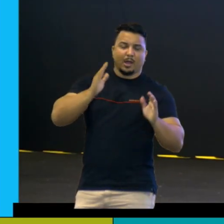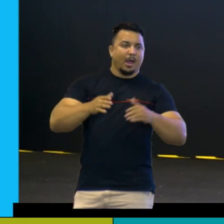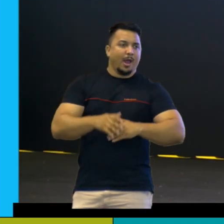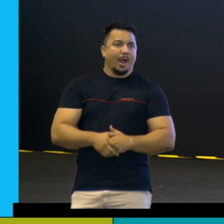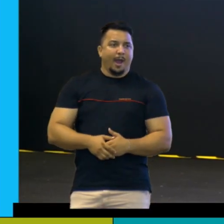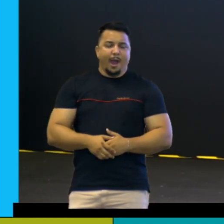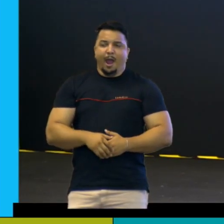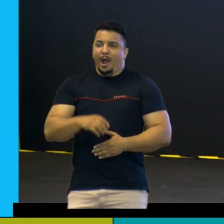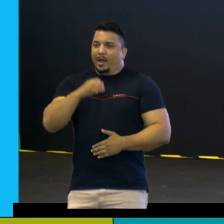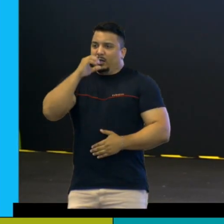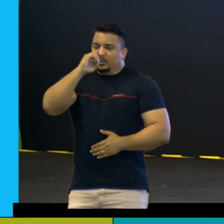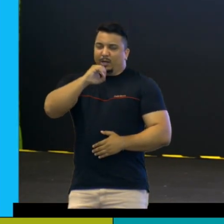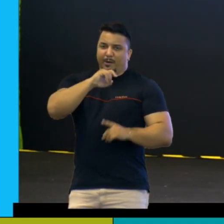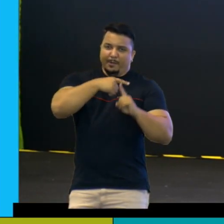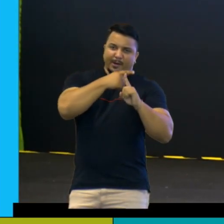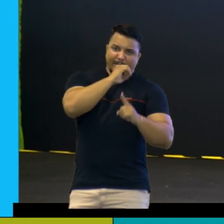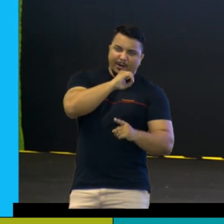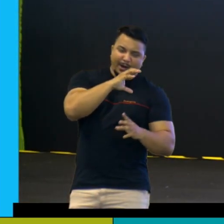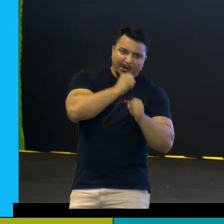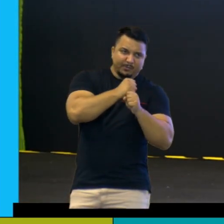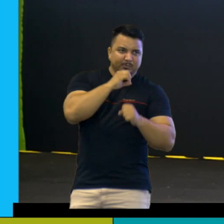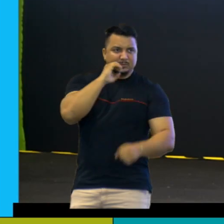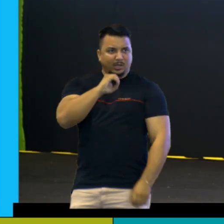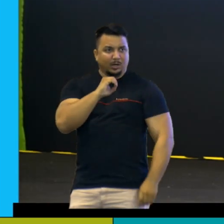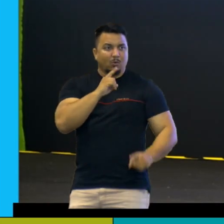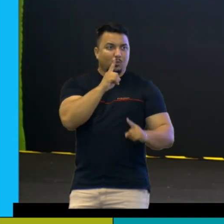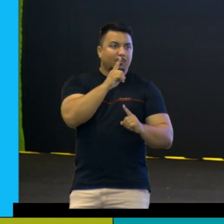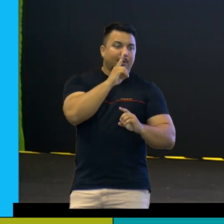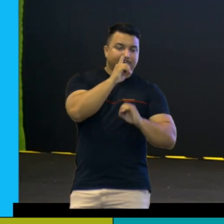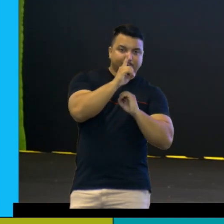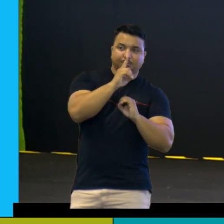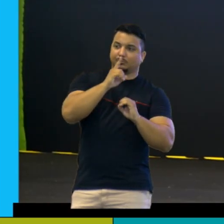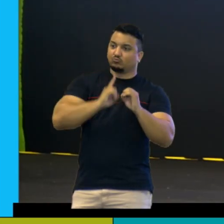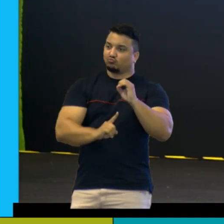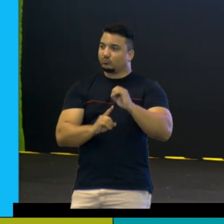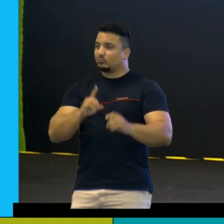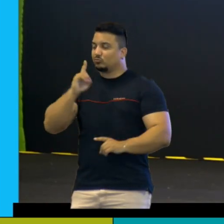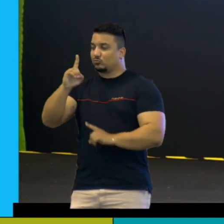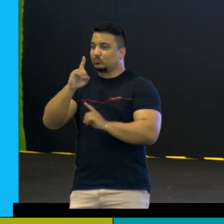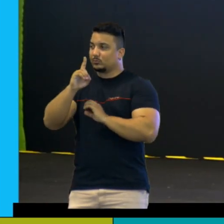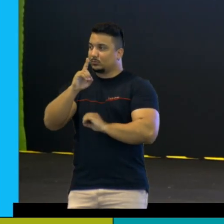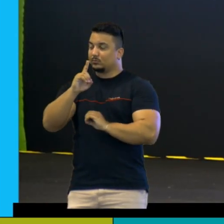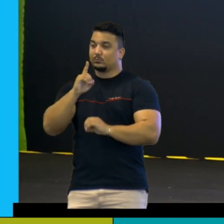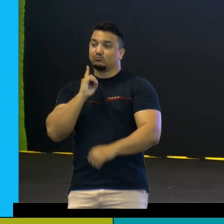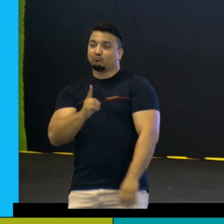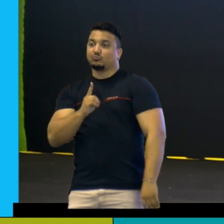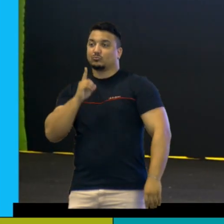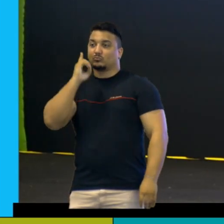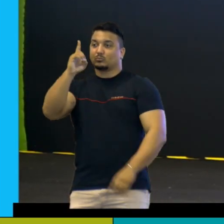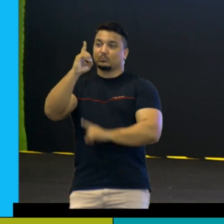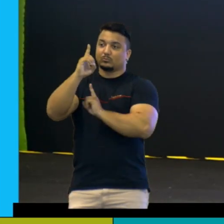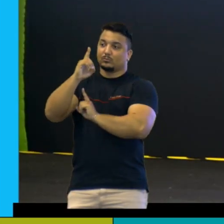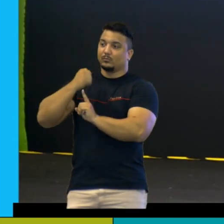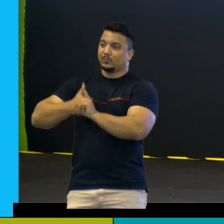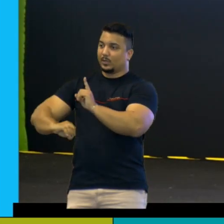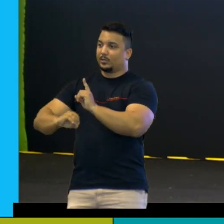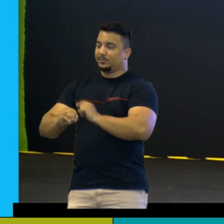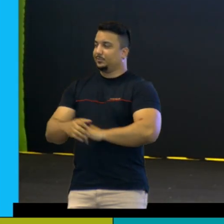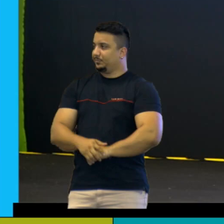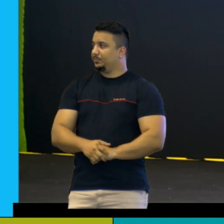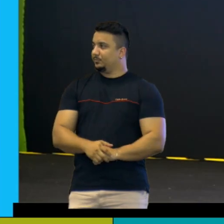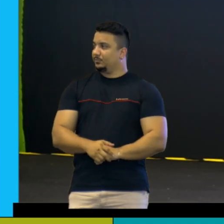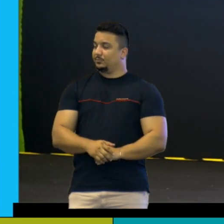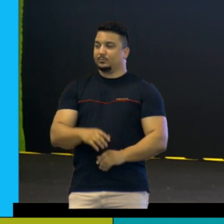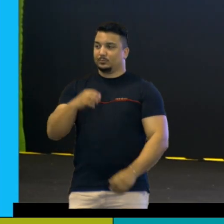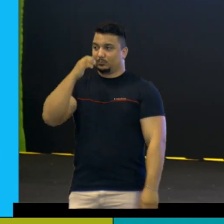como é que somava. 0 mais 0 dá 0. 0 mais 1 dá 1. 1 mais 0 dá 1. E 1 mais 1 dá 10.